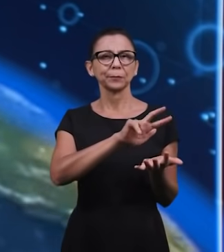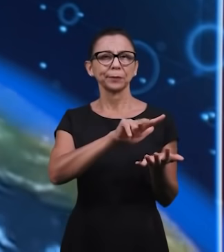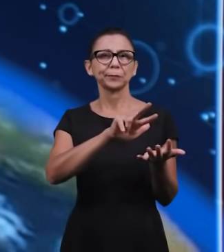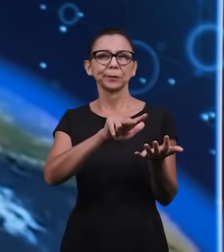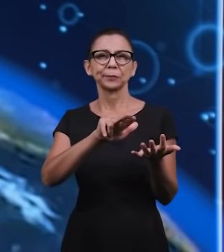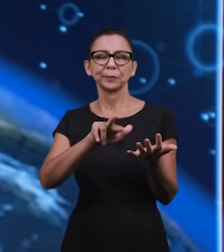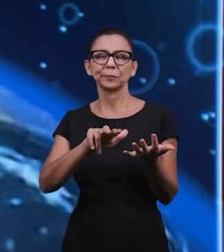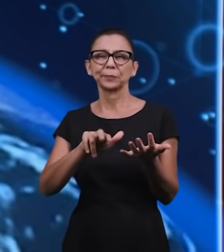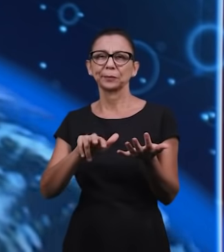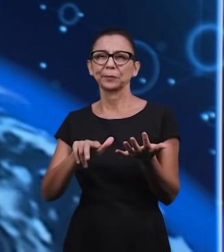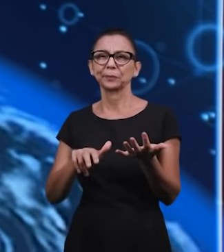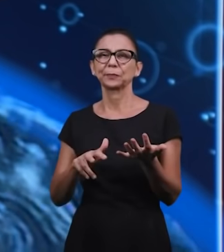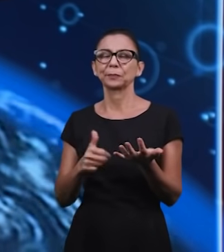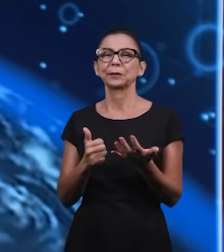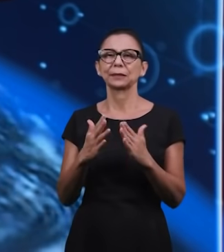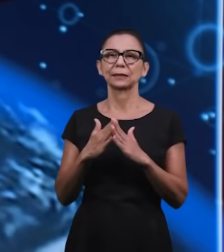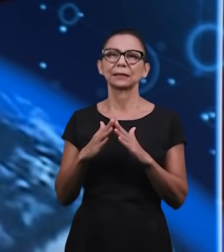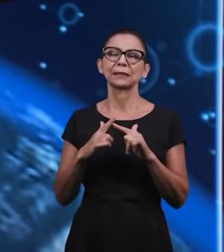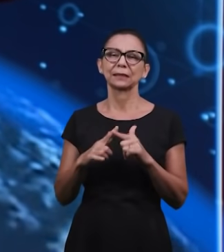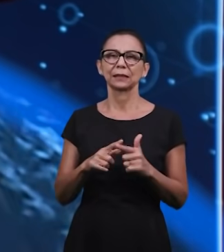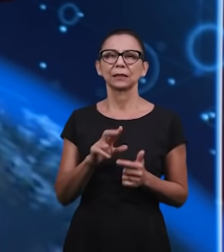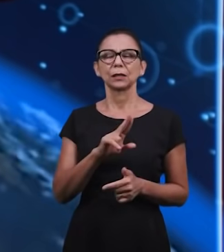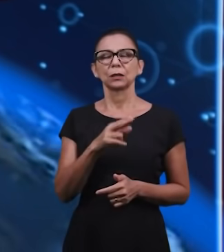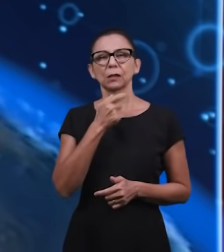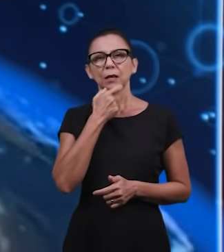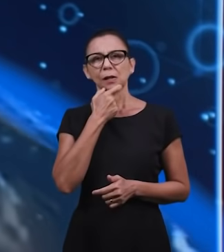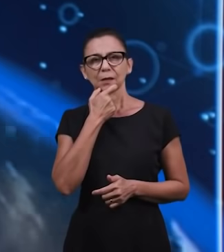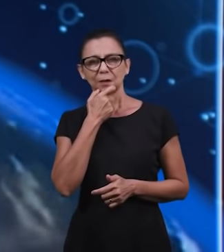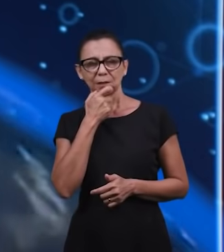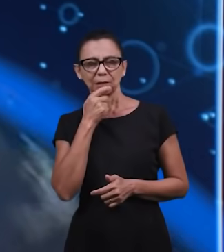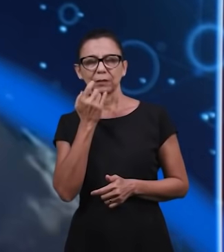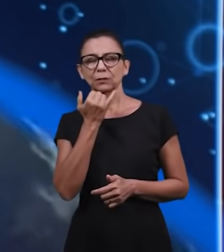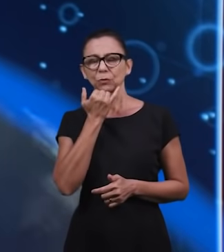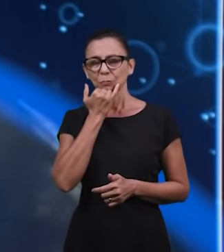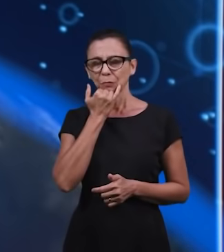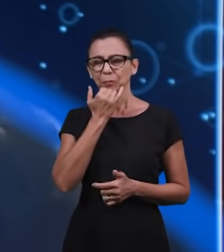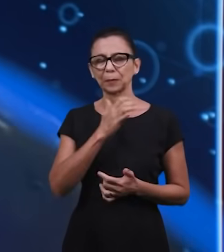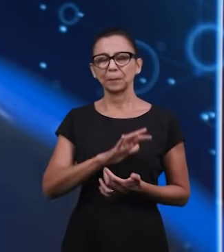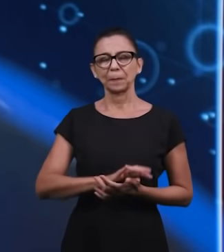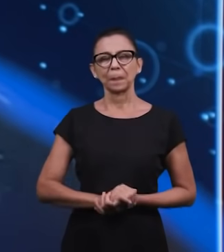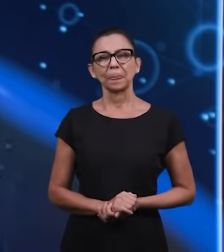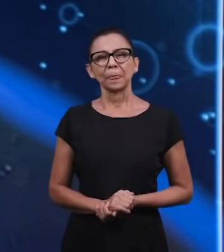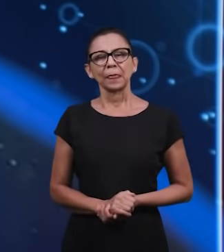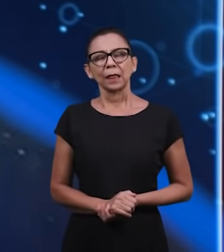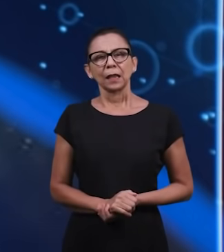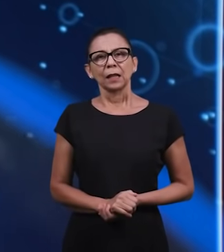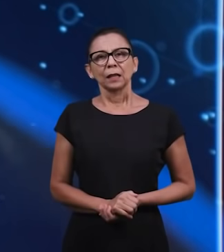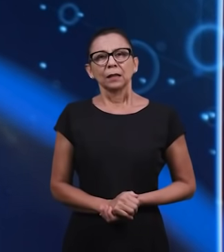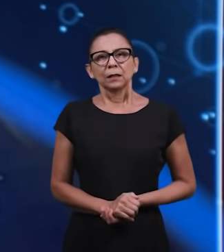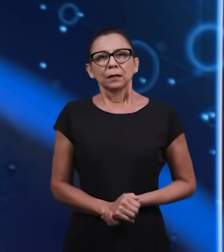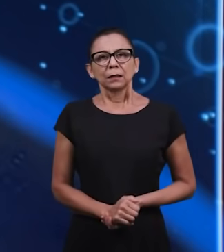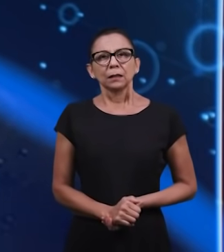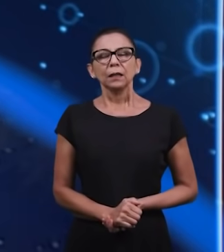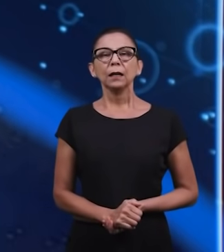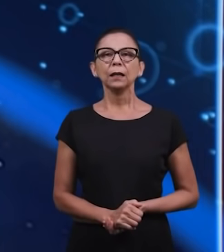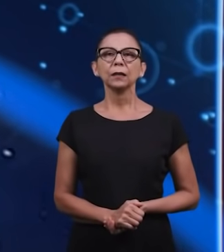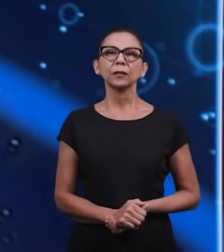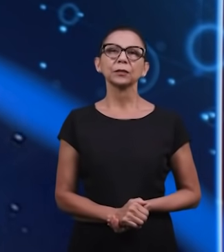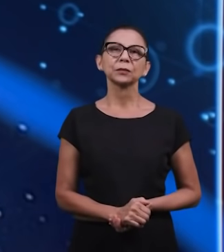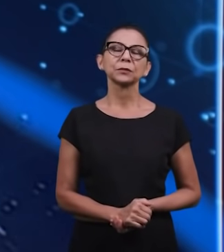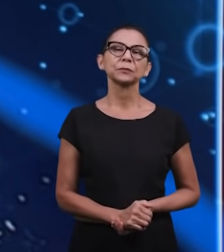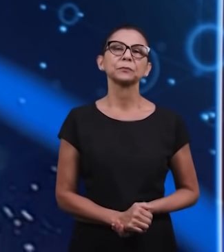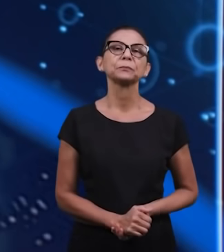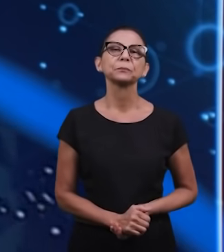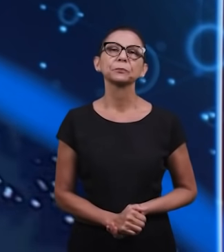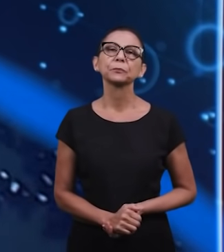Hyannis, depois Worcester e Abington, também Washington DC, e também em Milford, depois em